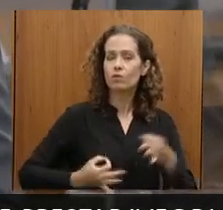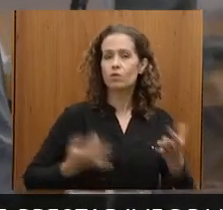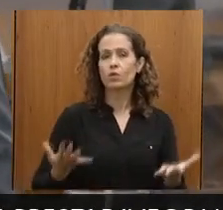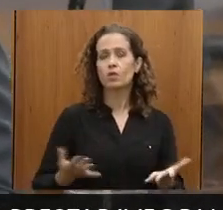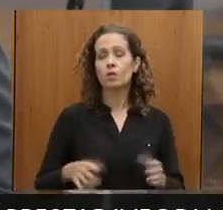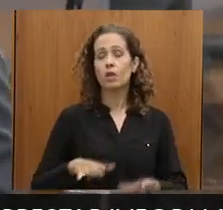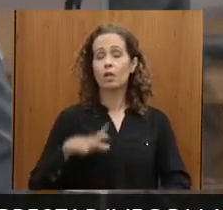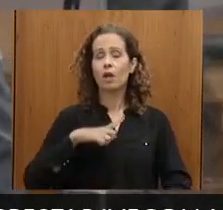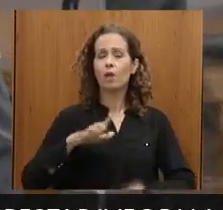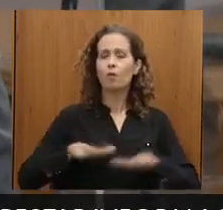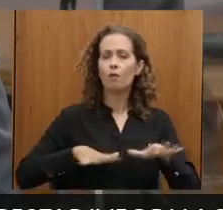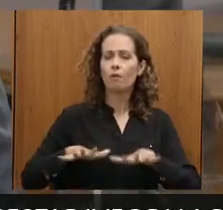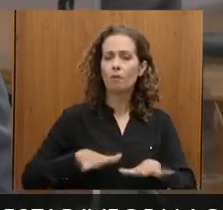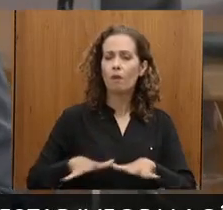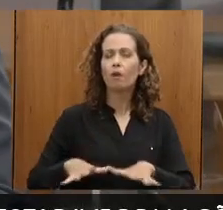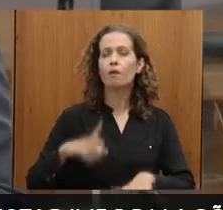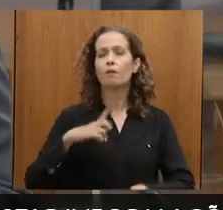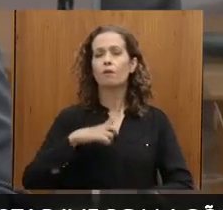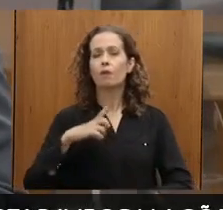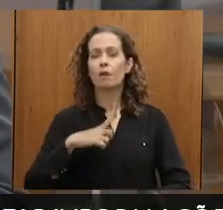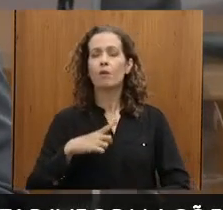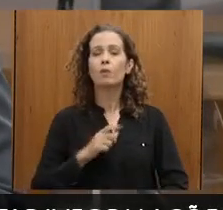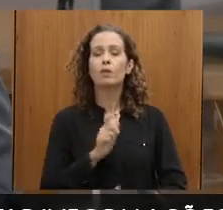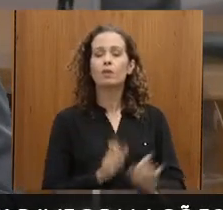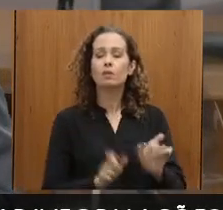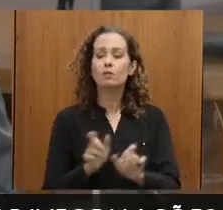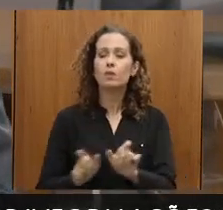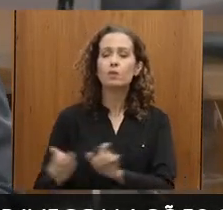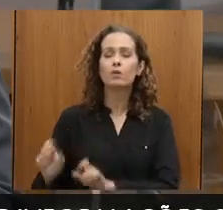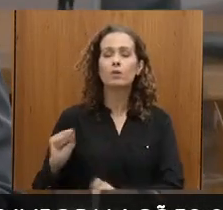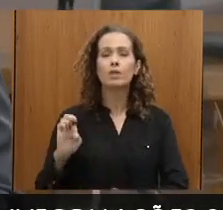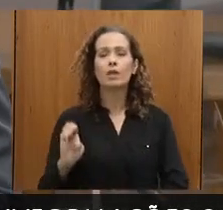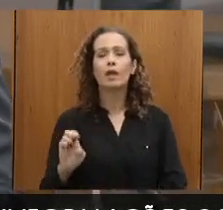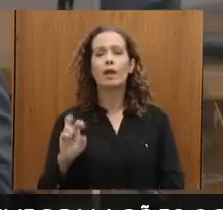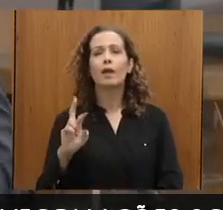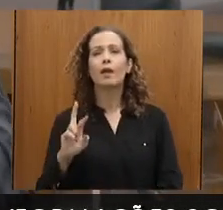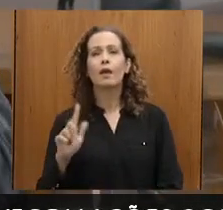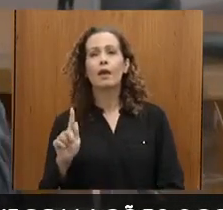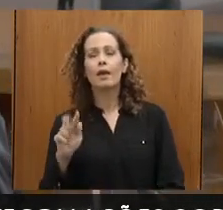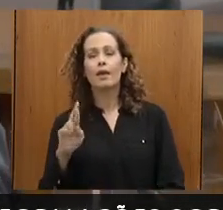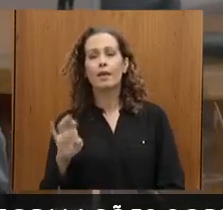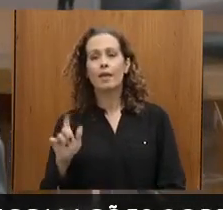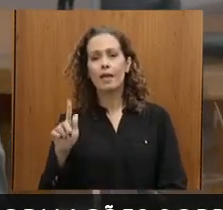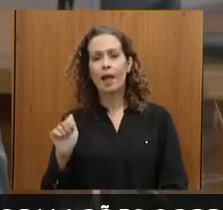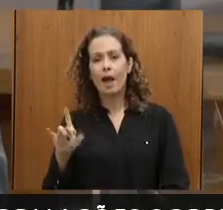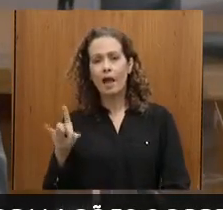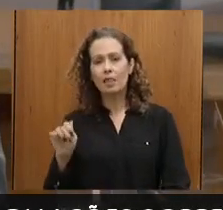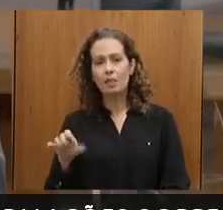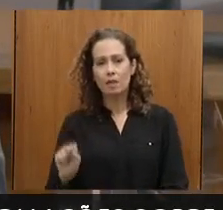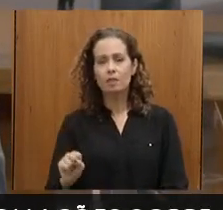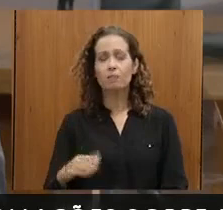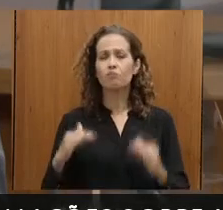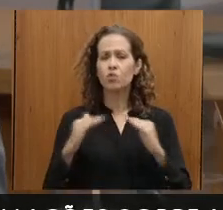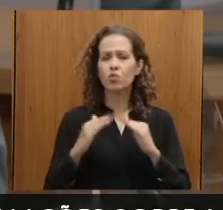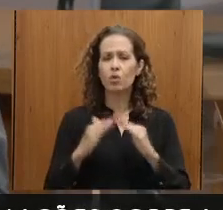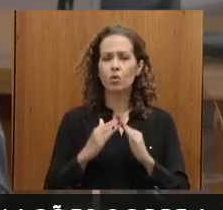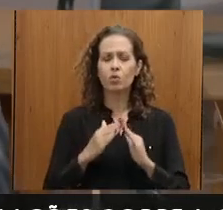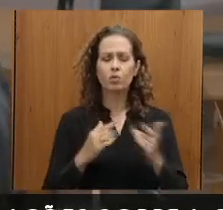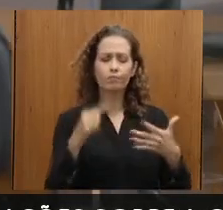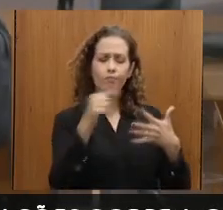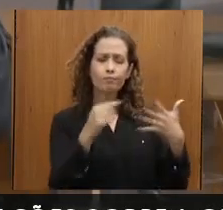dos movimentos que representa os filhos segregados, ele não está de acordo com essas condições que foram estabelecidas.